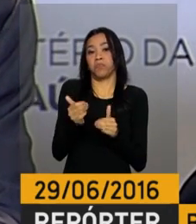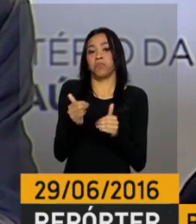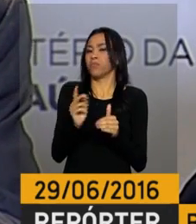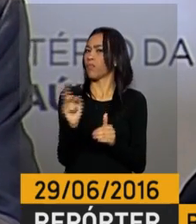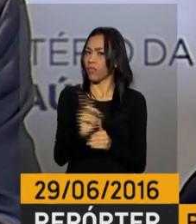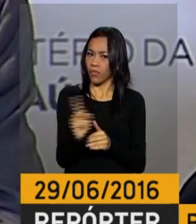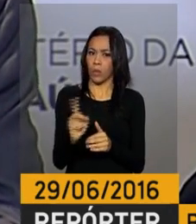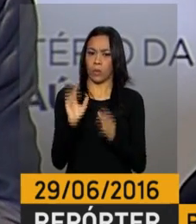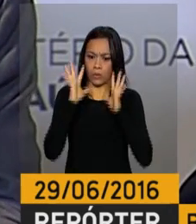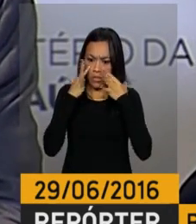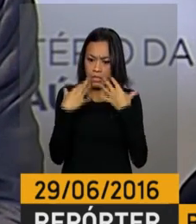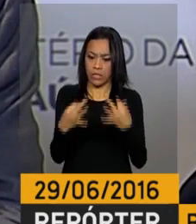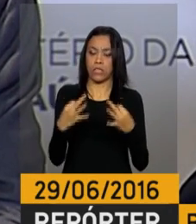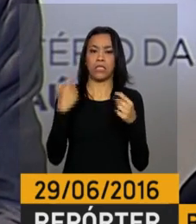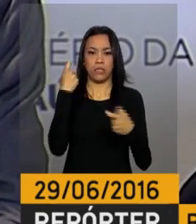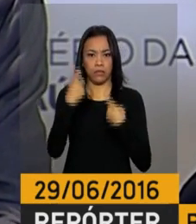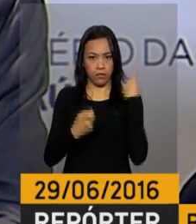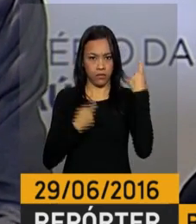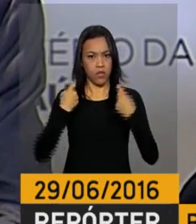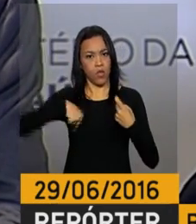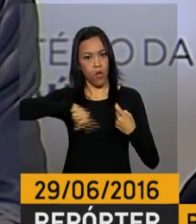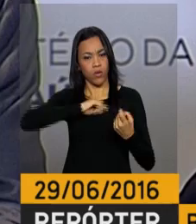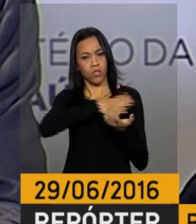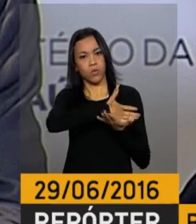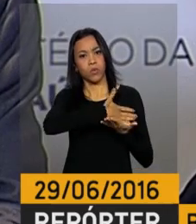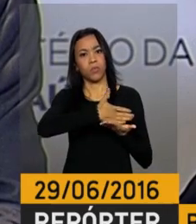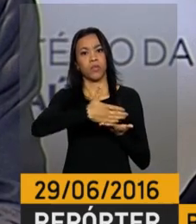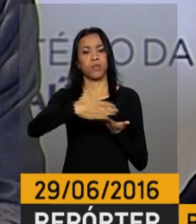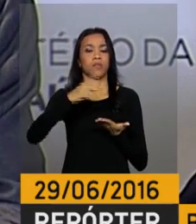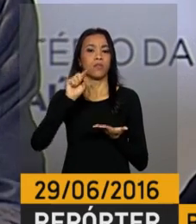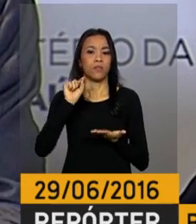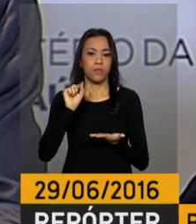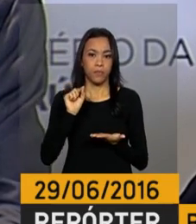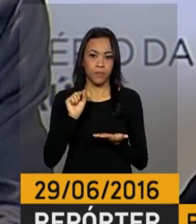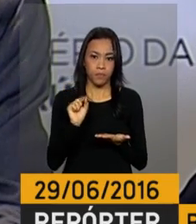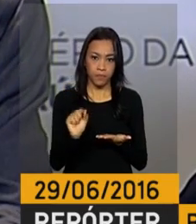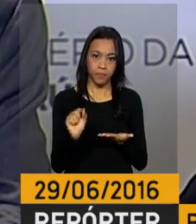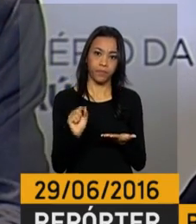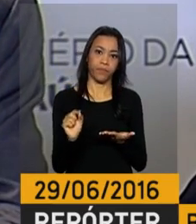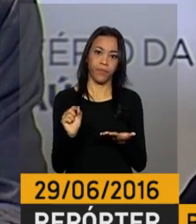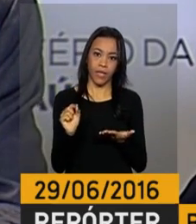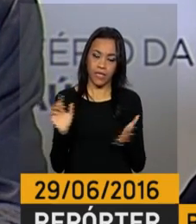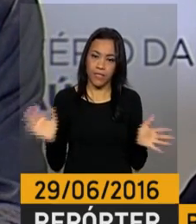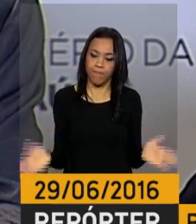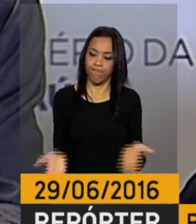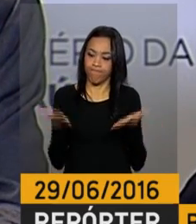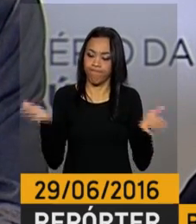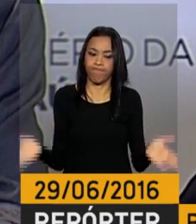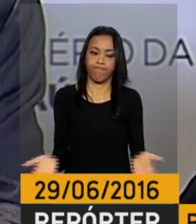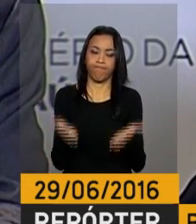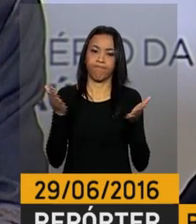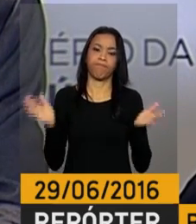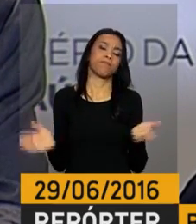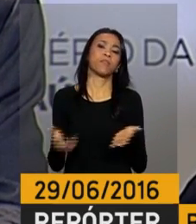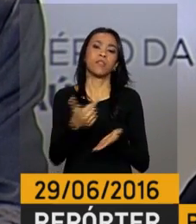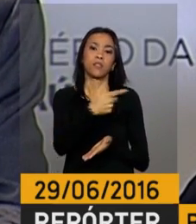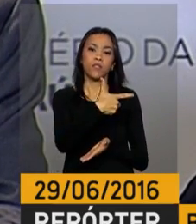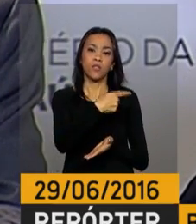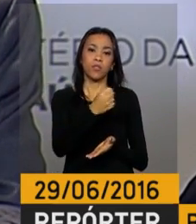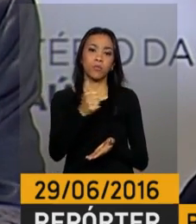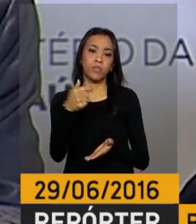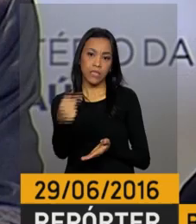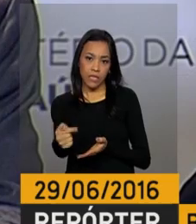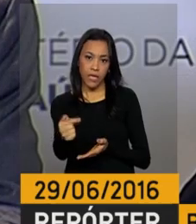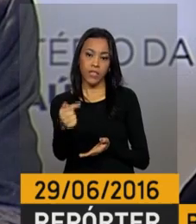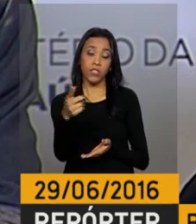início e nós começamos essa essa essa colaboração em 2007 quando nós